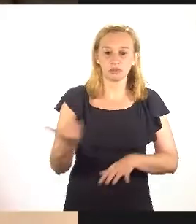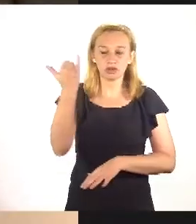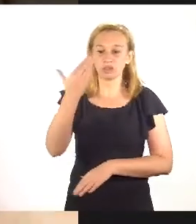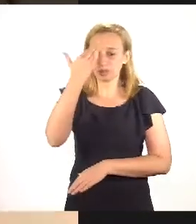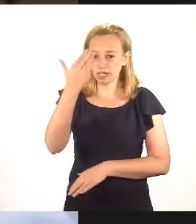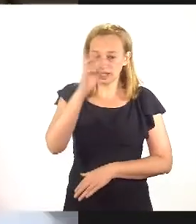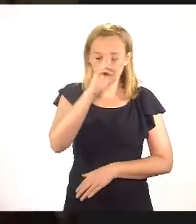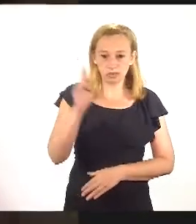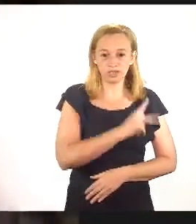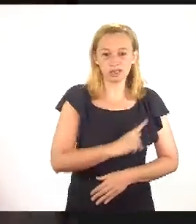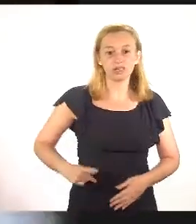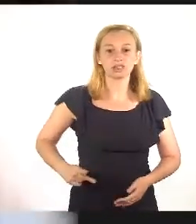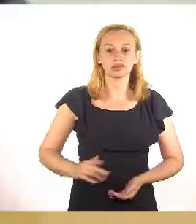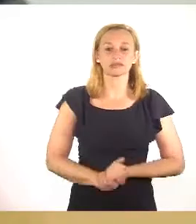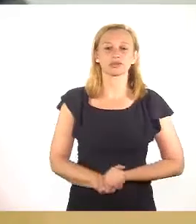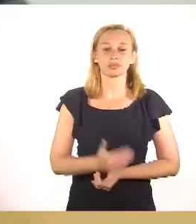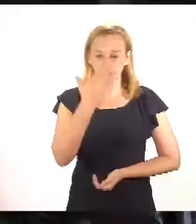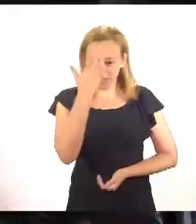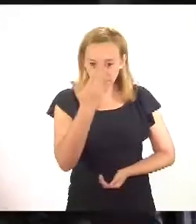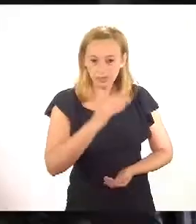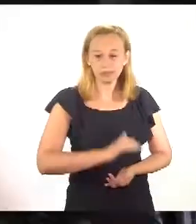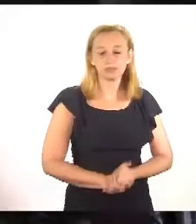presidente. Obrigado.